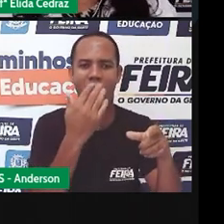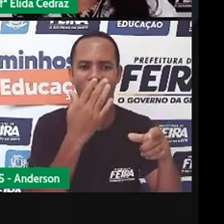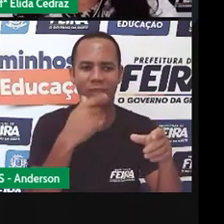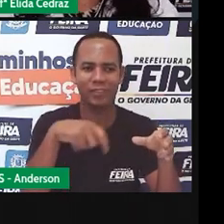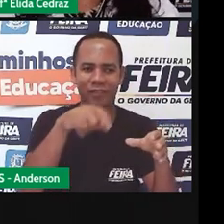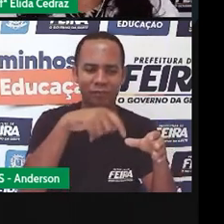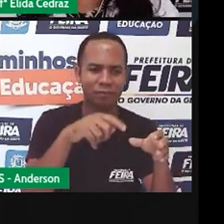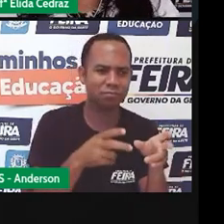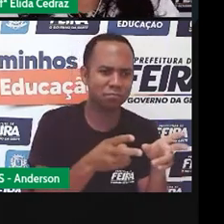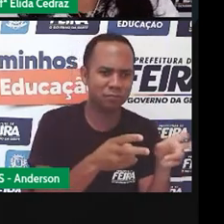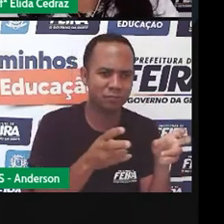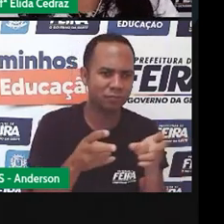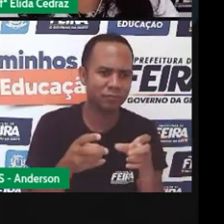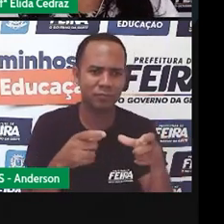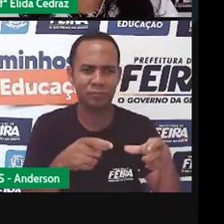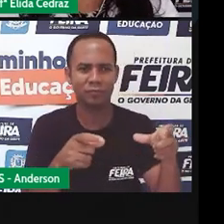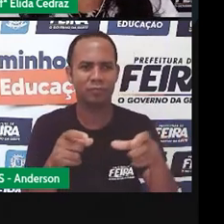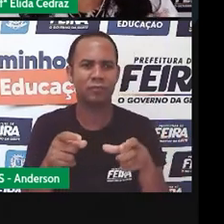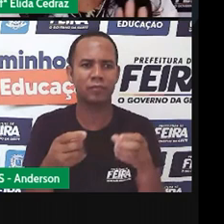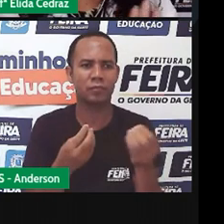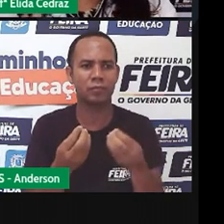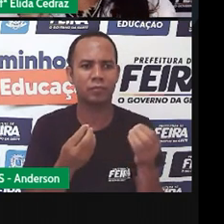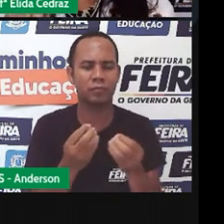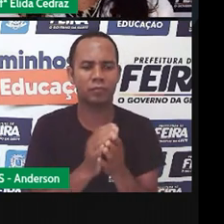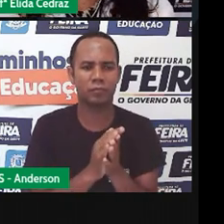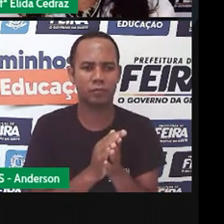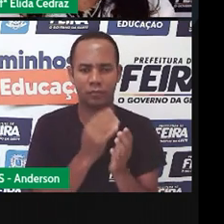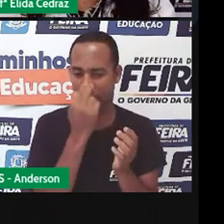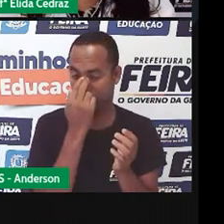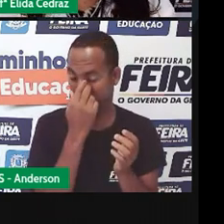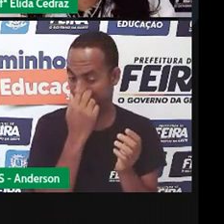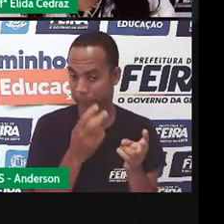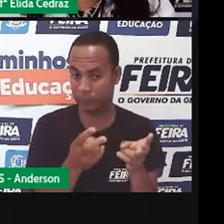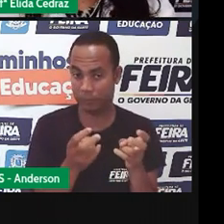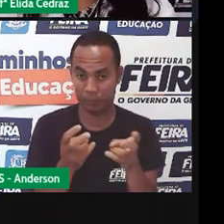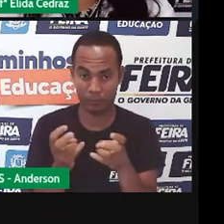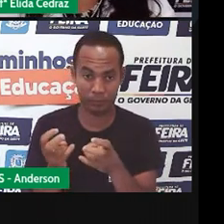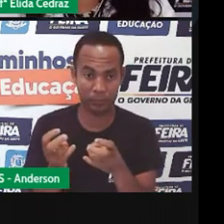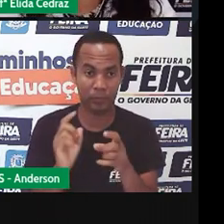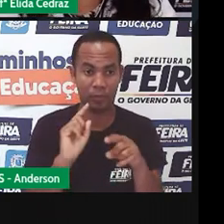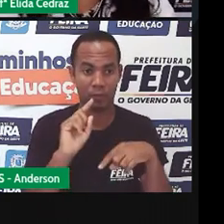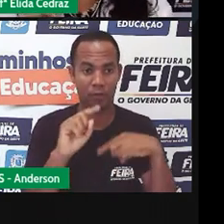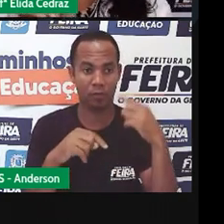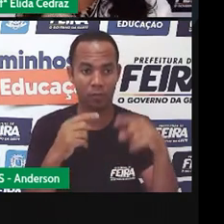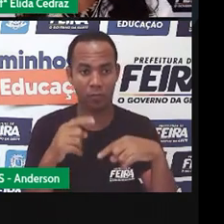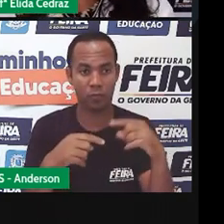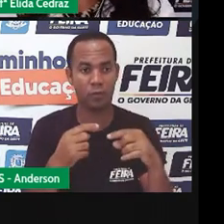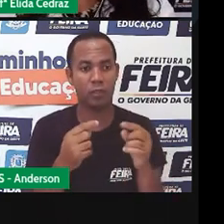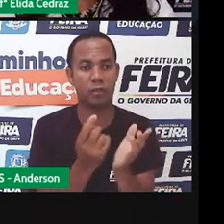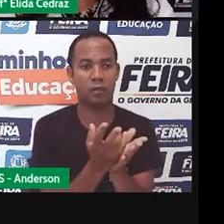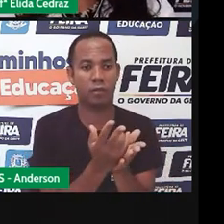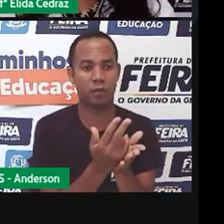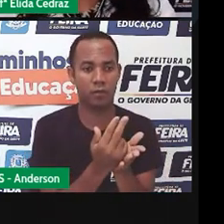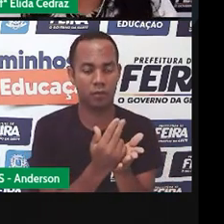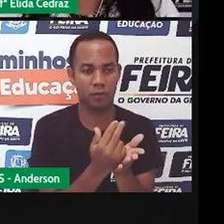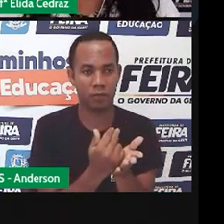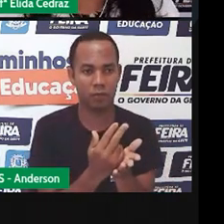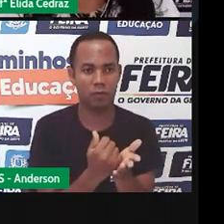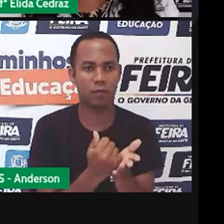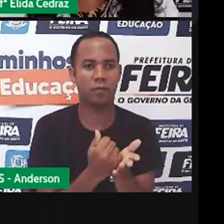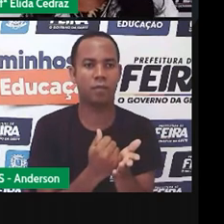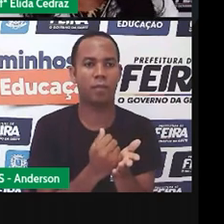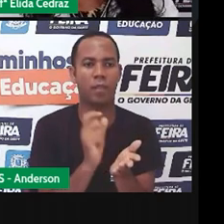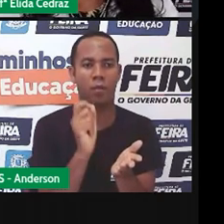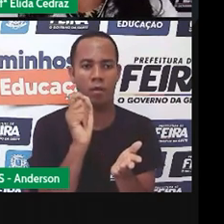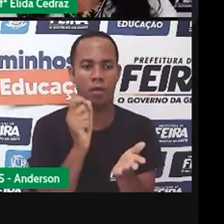identifica as suas formas, identifique as faces. depois você vai desenhá-la. Não é